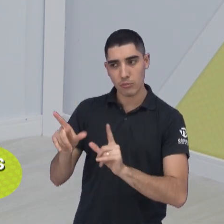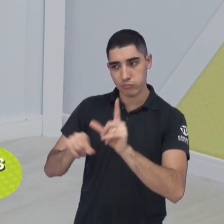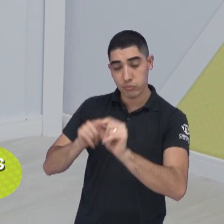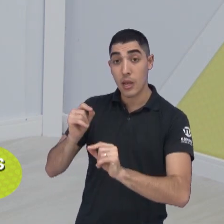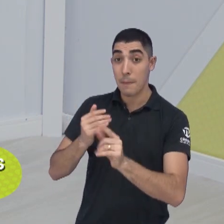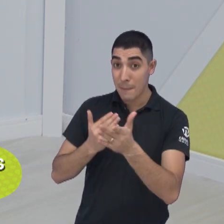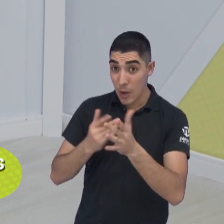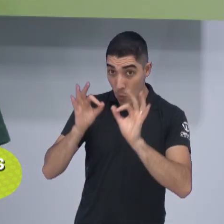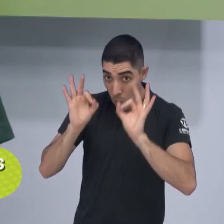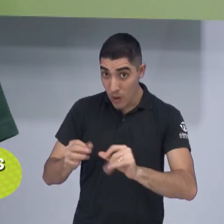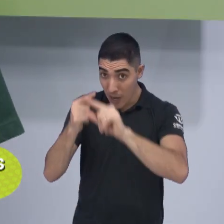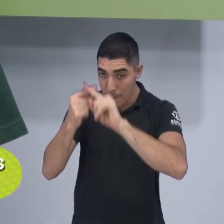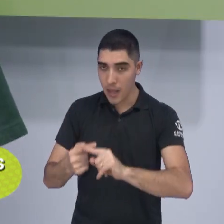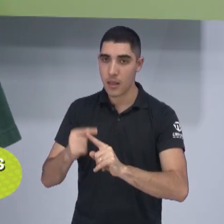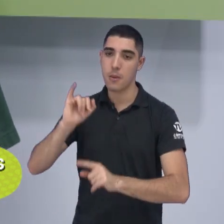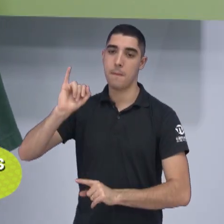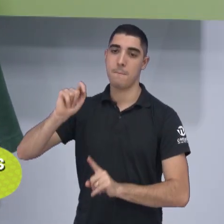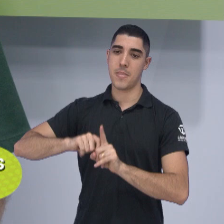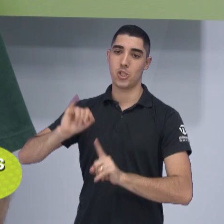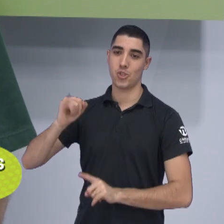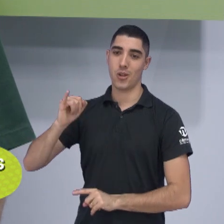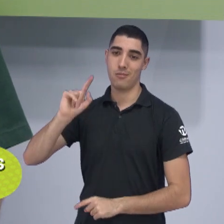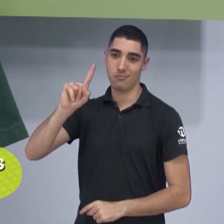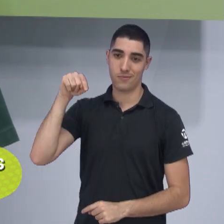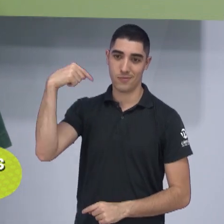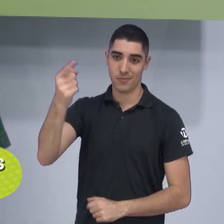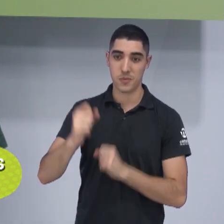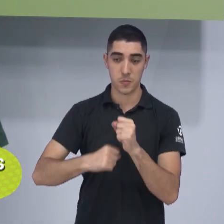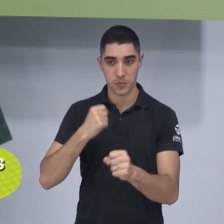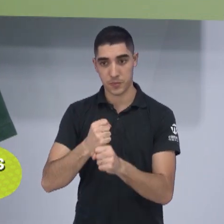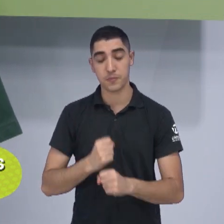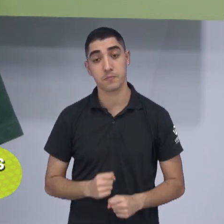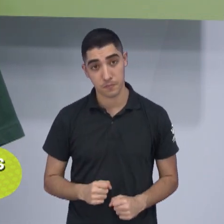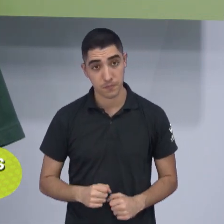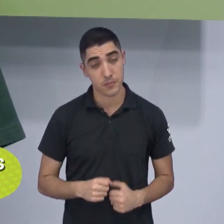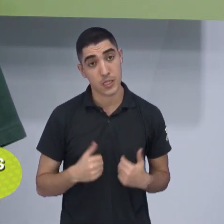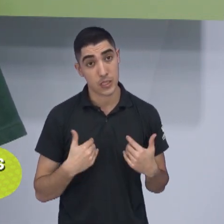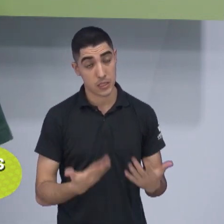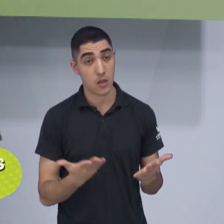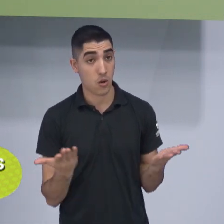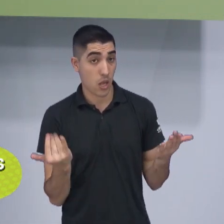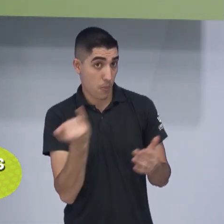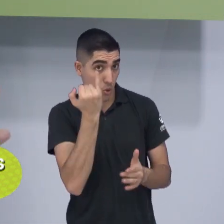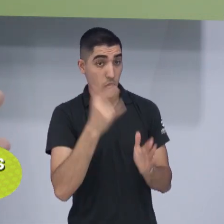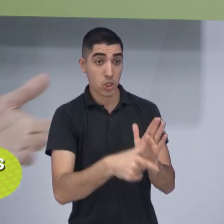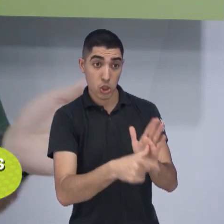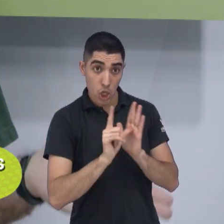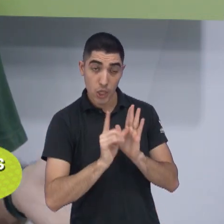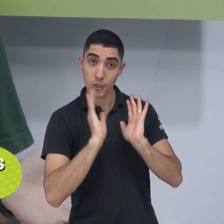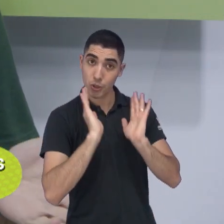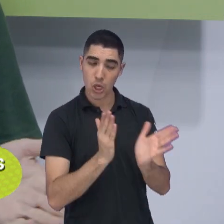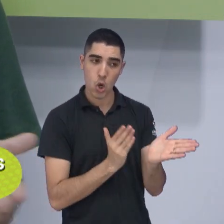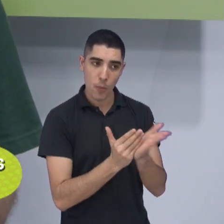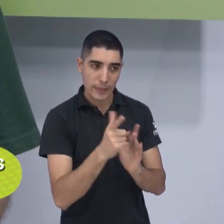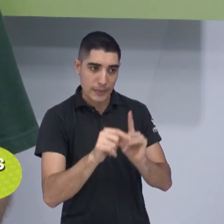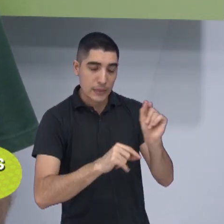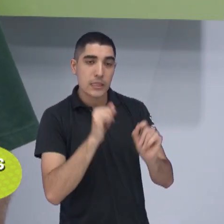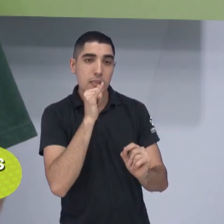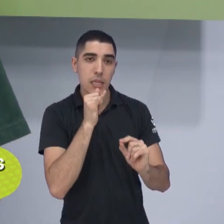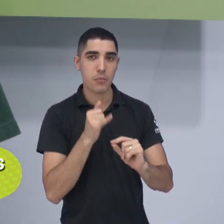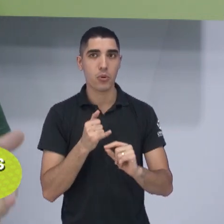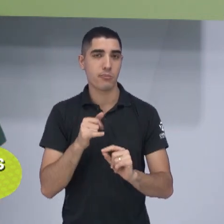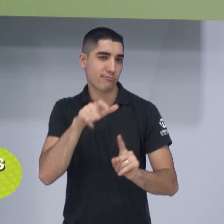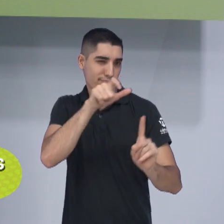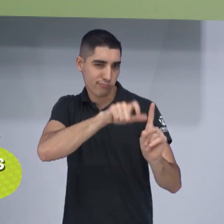janeiro do ano que vem. Mas tem que começar a pensar já no que vai trazer, já que muitos dos jogadores que jogaram a Série